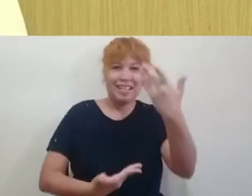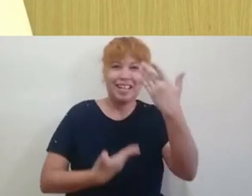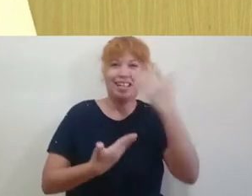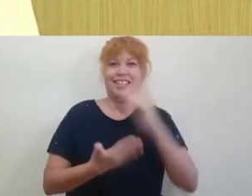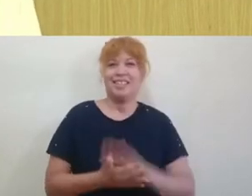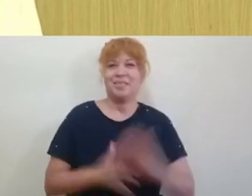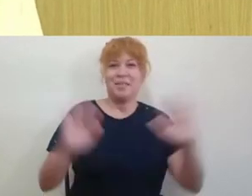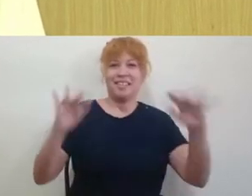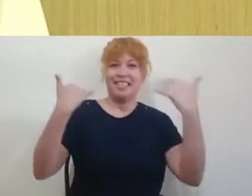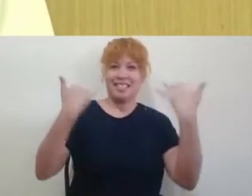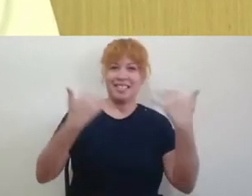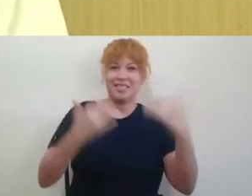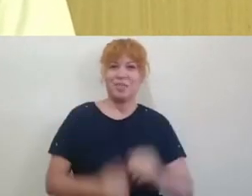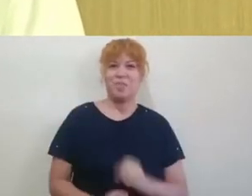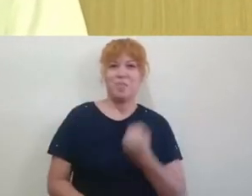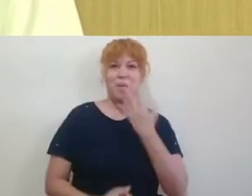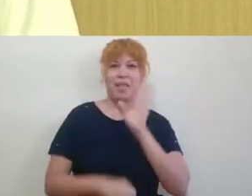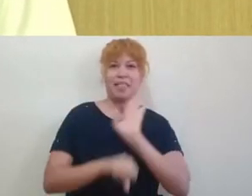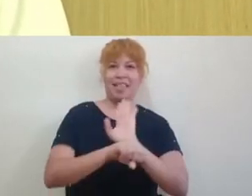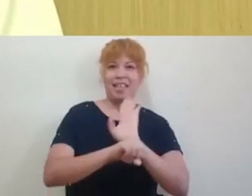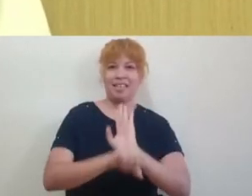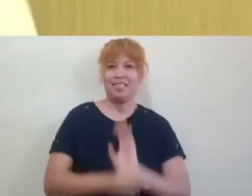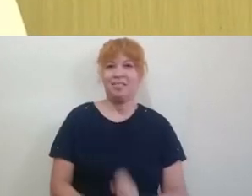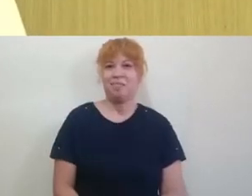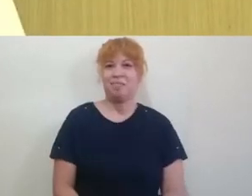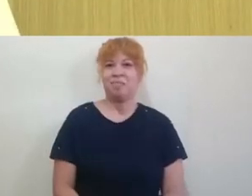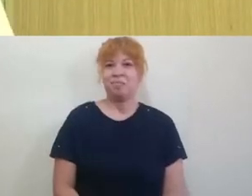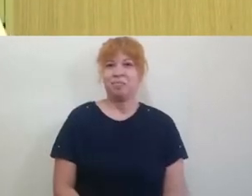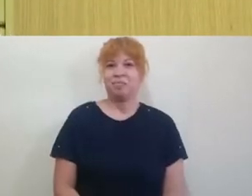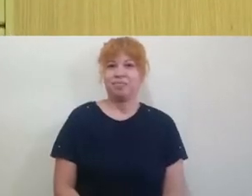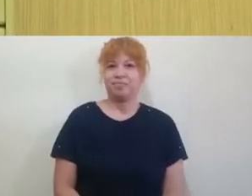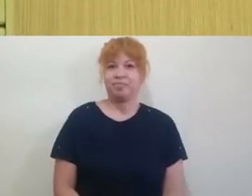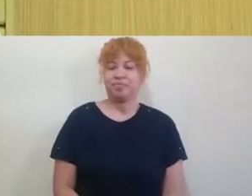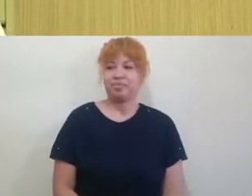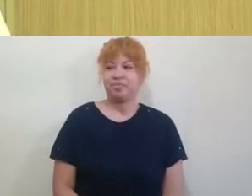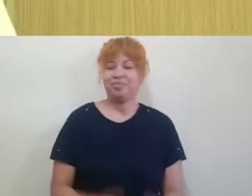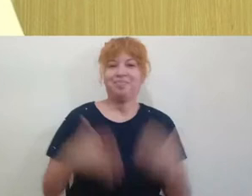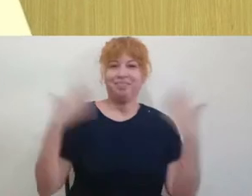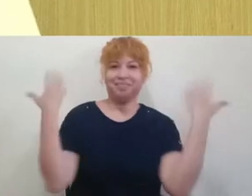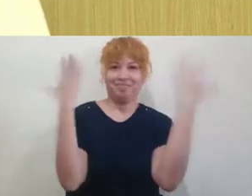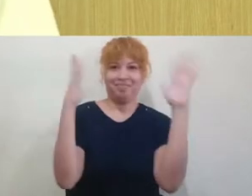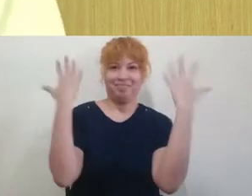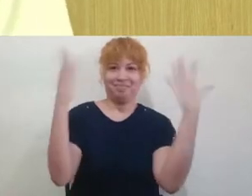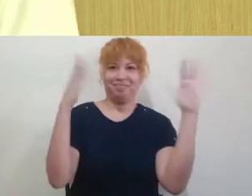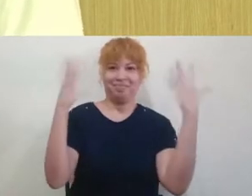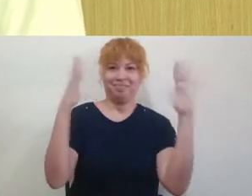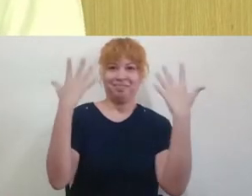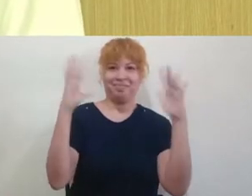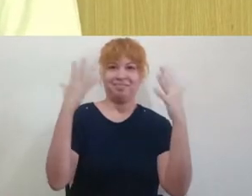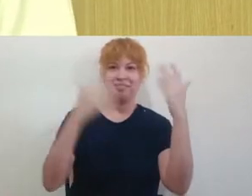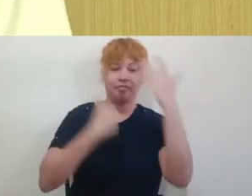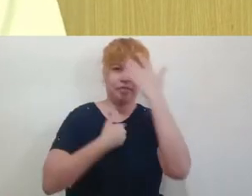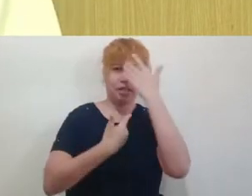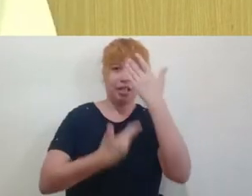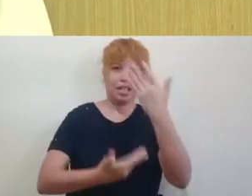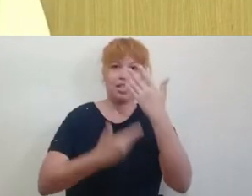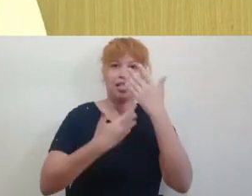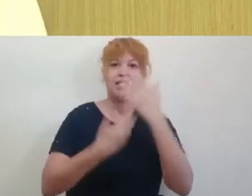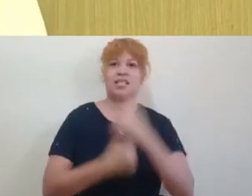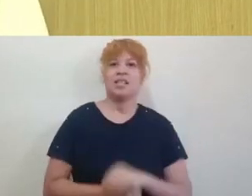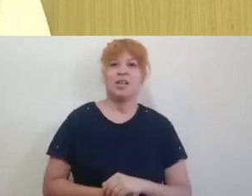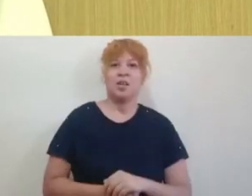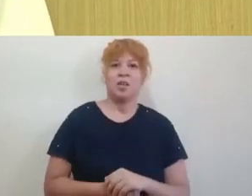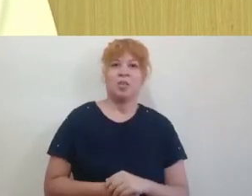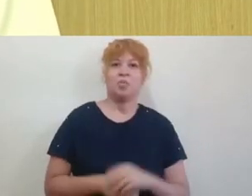ensino de graduação, professor Jorge, diretor da nossa UADETEC, professora Ellen, diretora